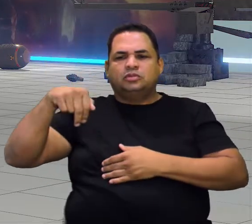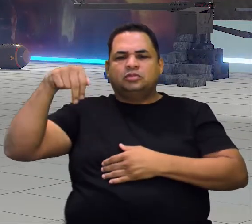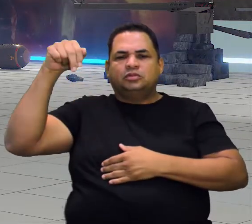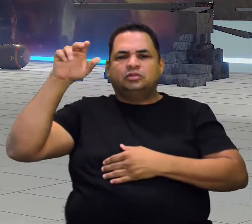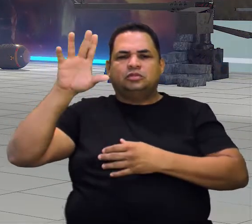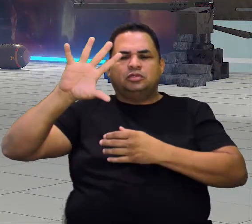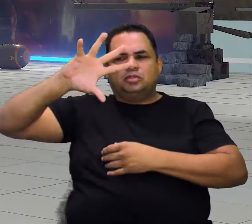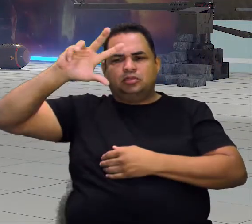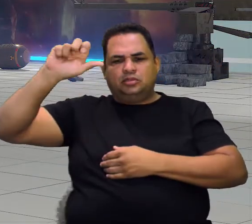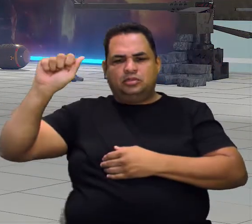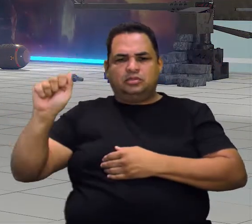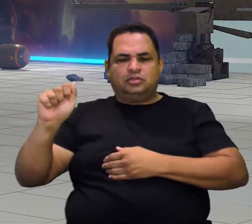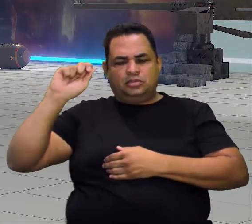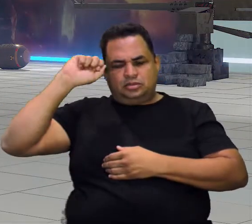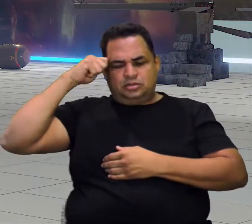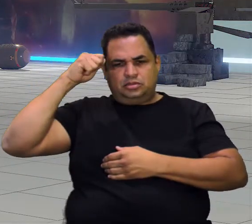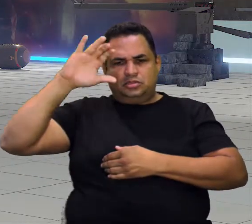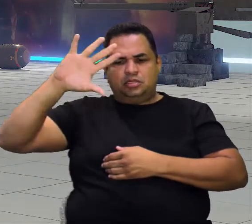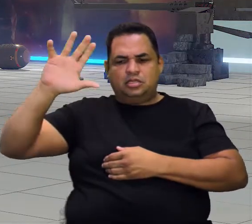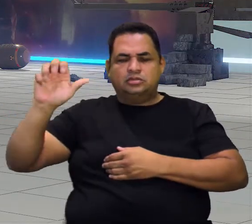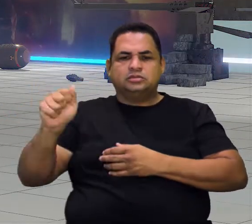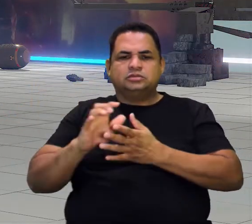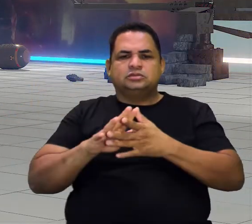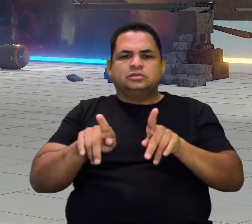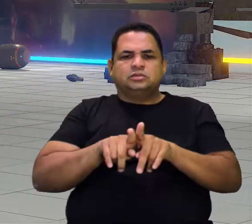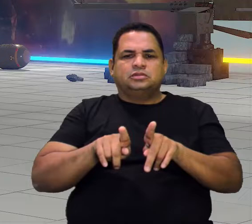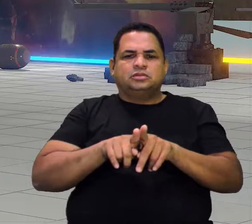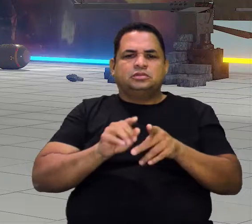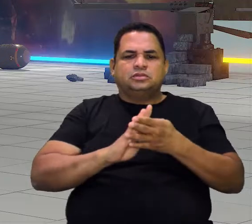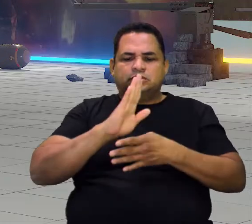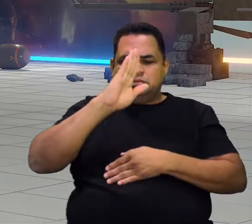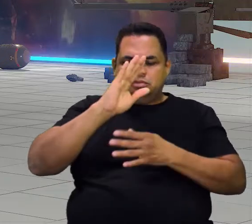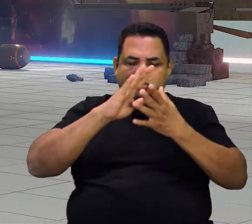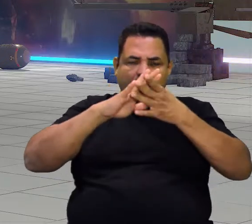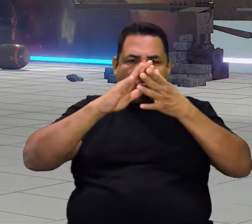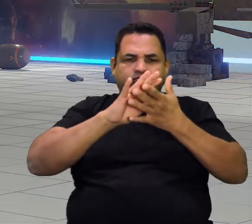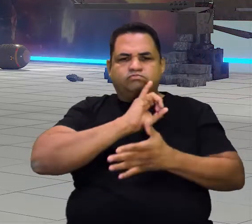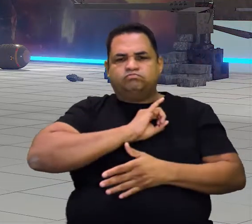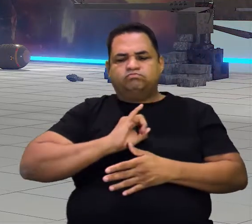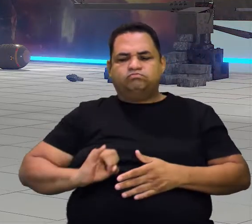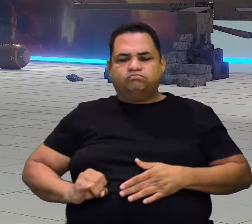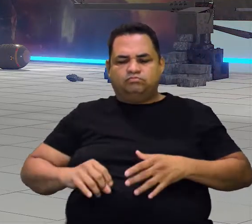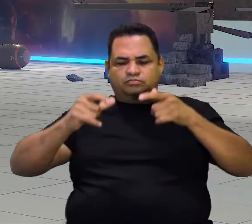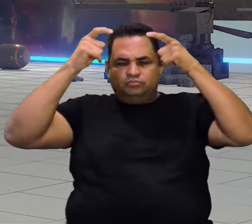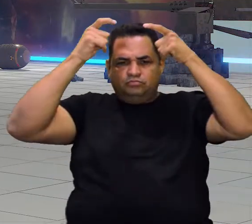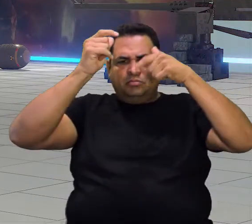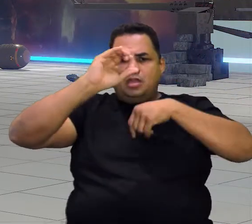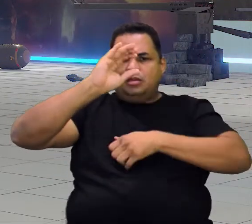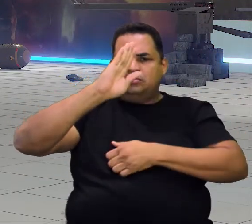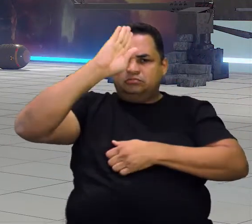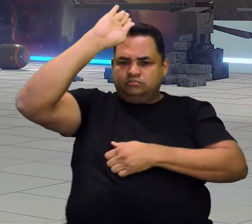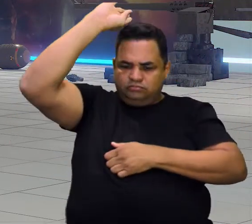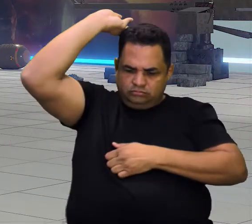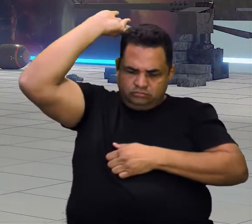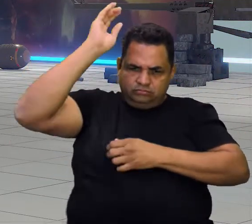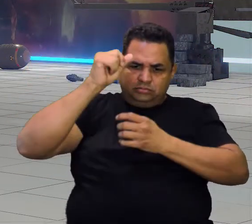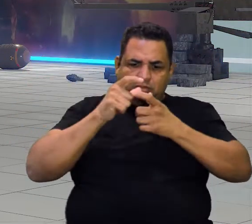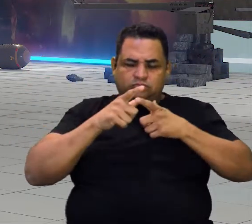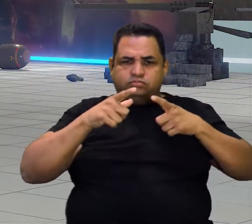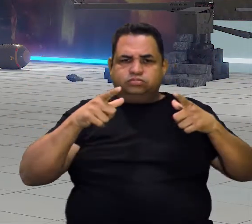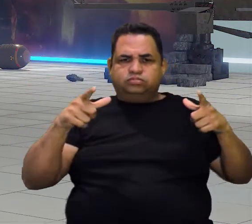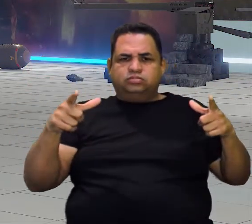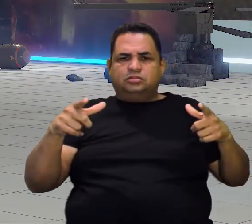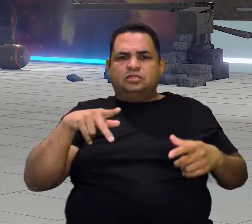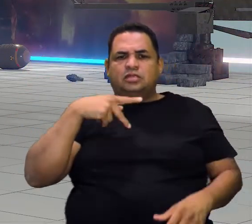se expande na Ásia. O Império Romano era tão grande que o imperador romano